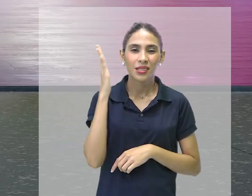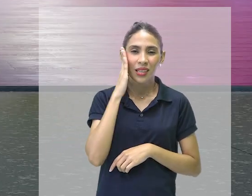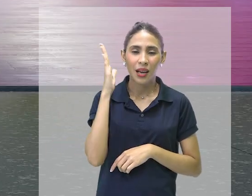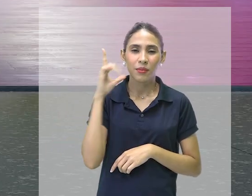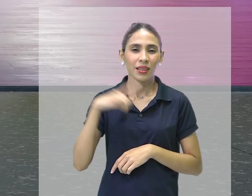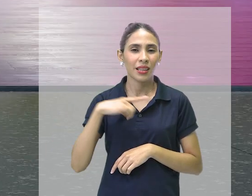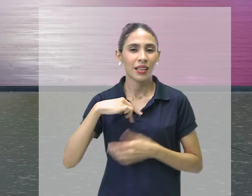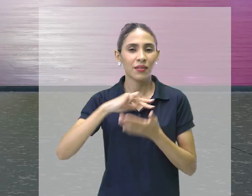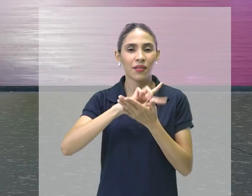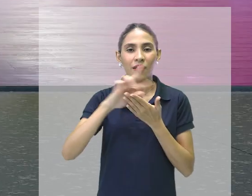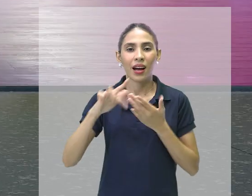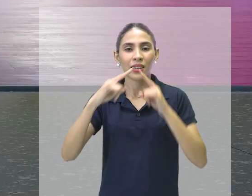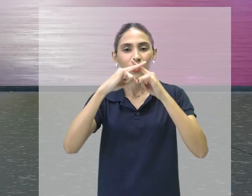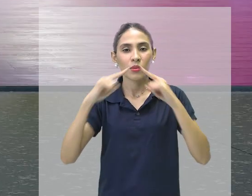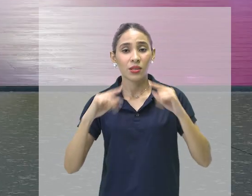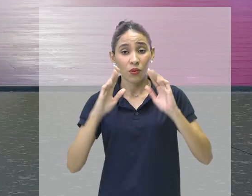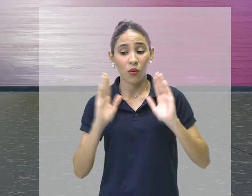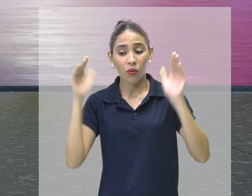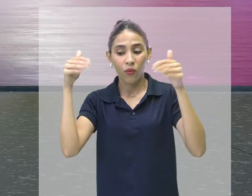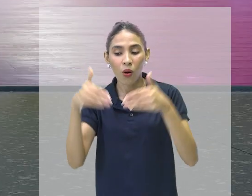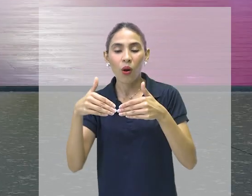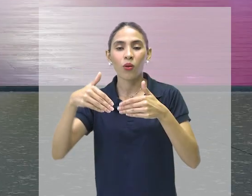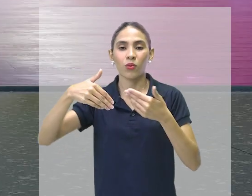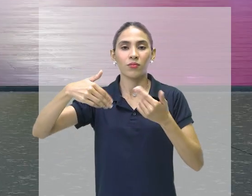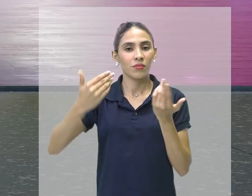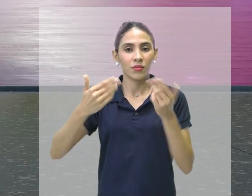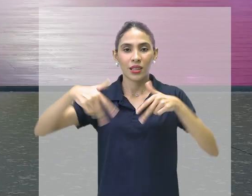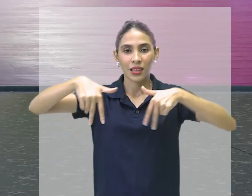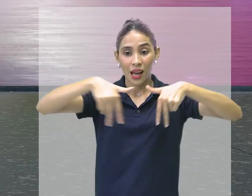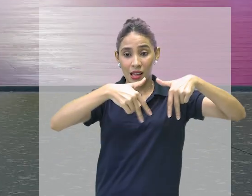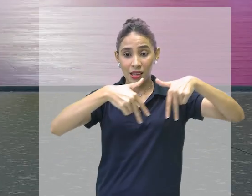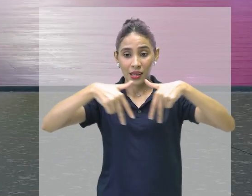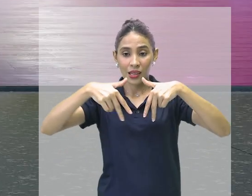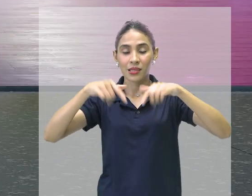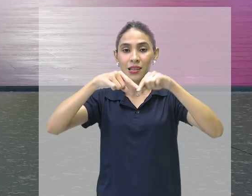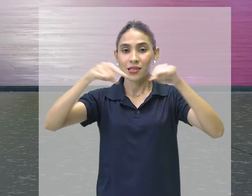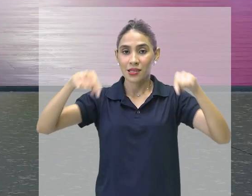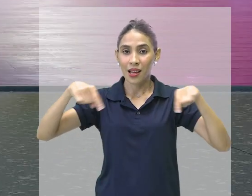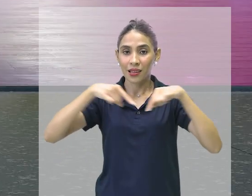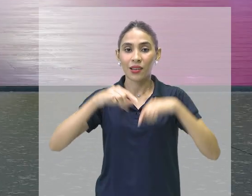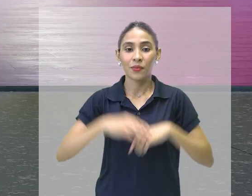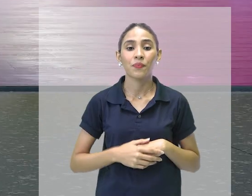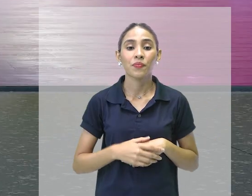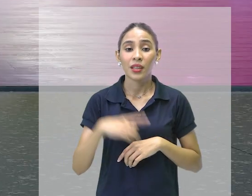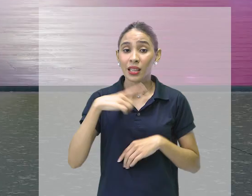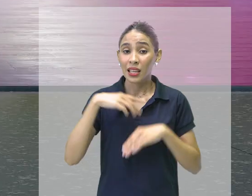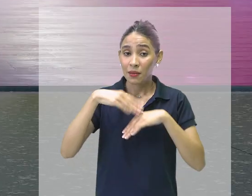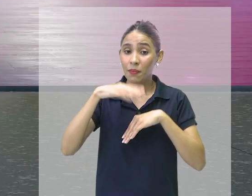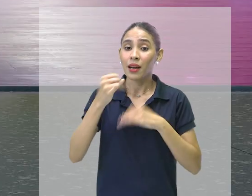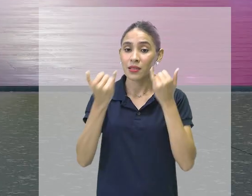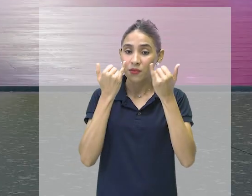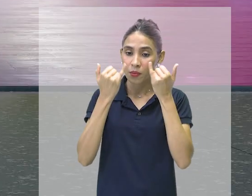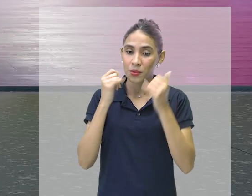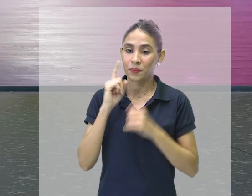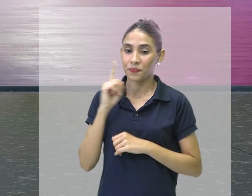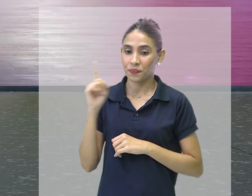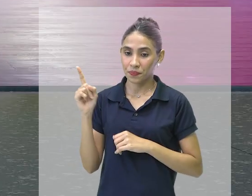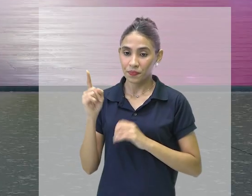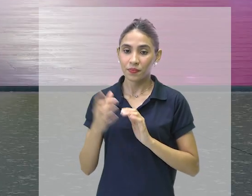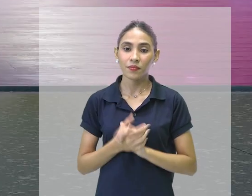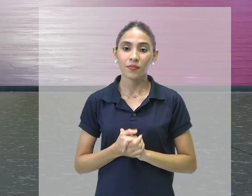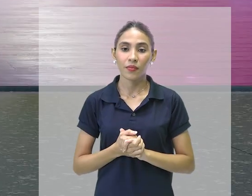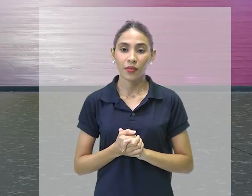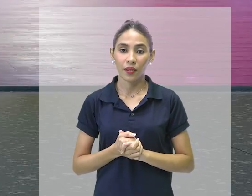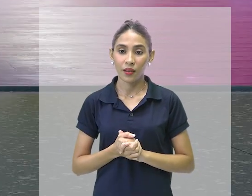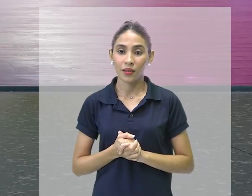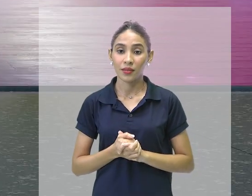gente sabe que existem muitas competições voltadas para essa questão da dança de salão. Então, vamos ver aí mais algumas informações a respeito